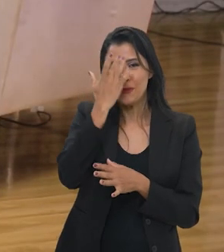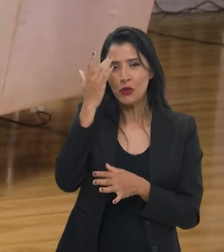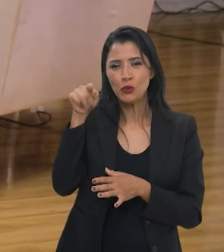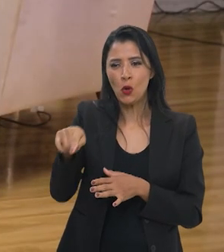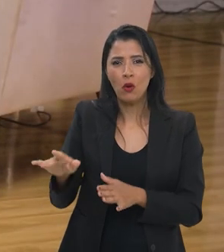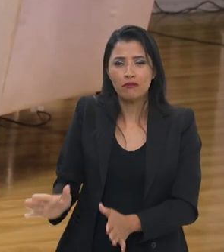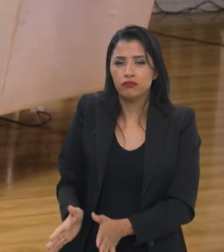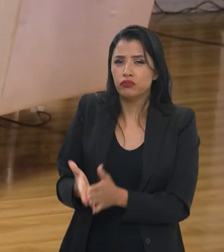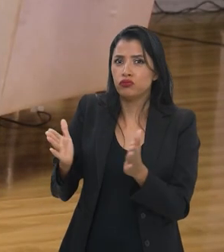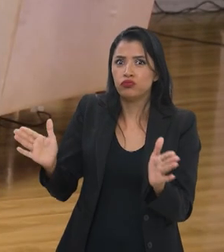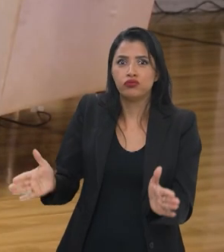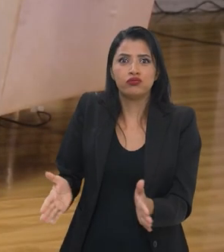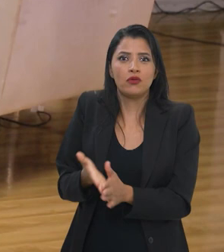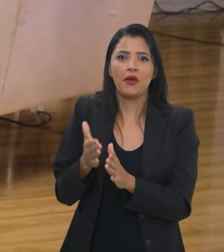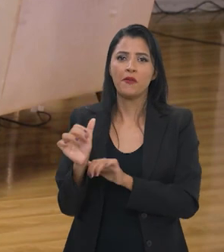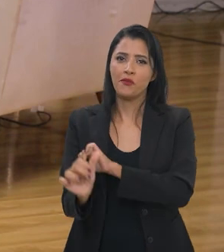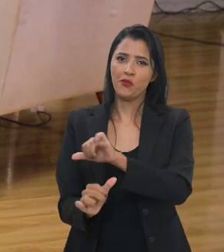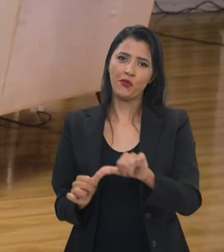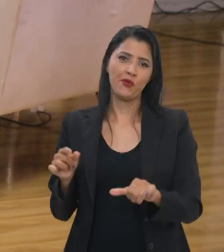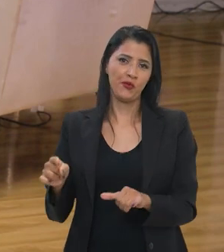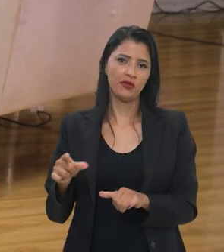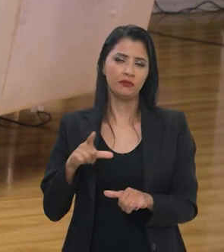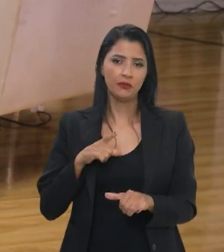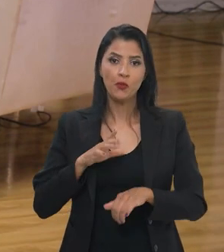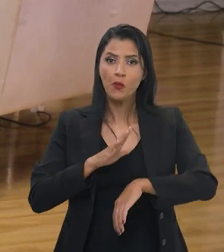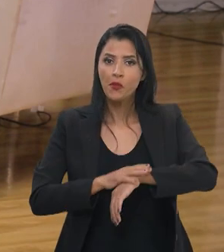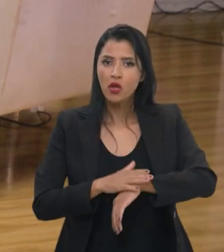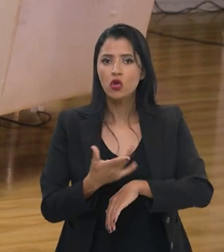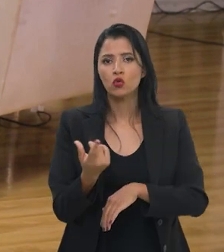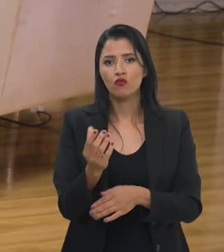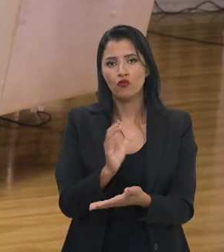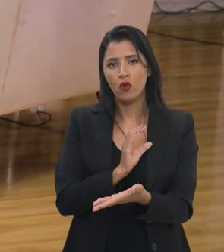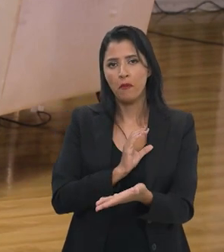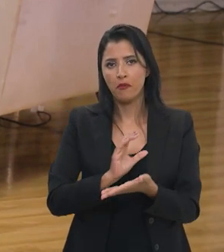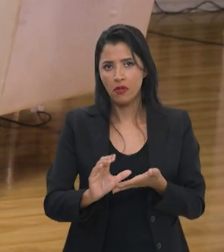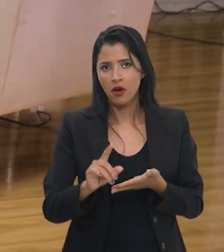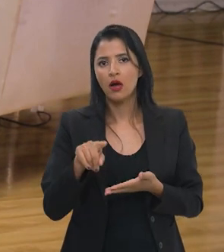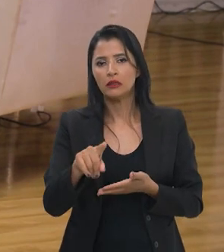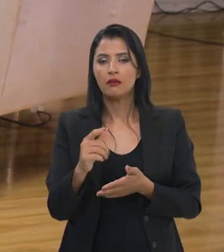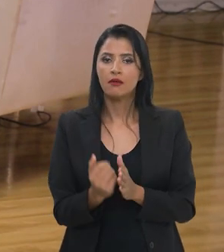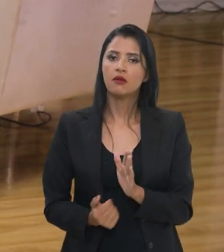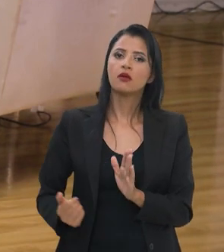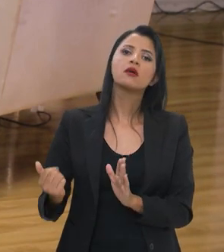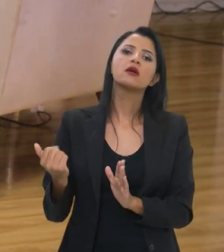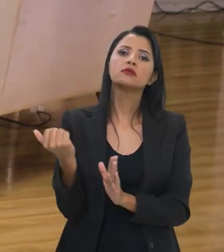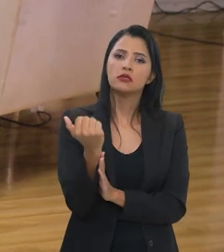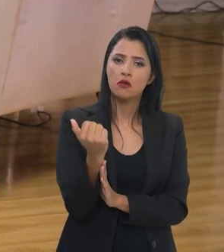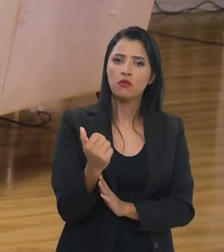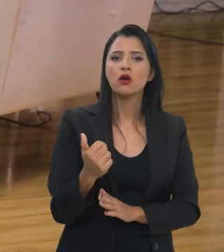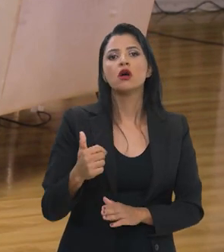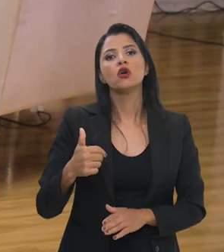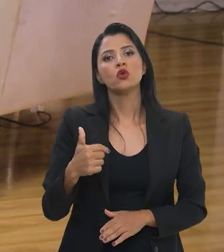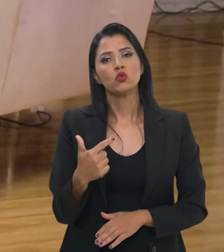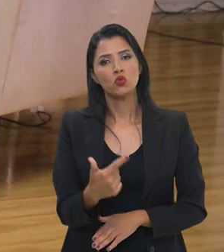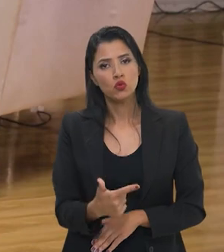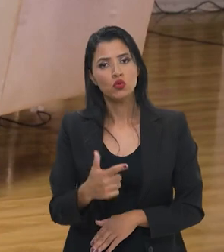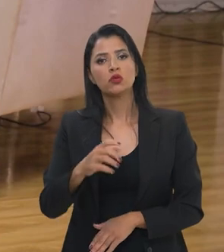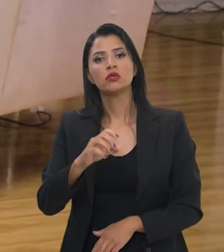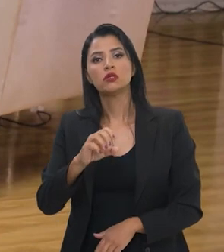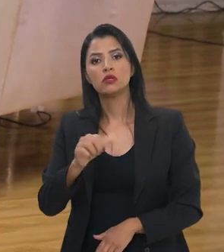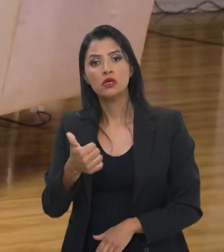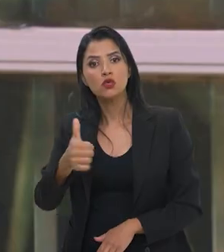da extrema pobreza quando a gente faz um repasse de valor que é acima de